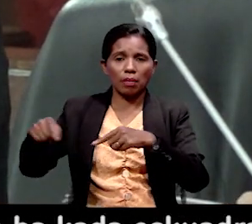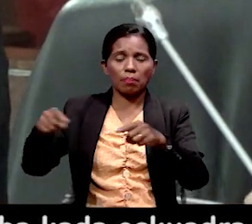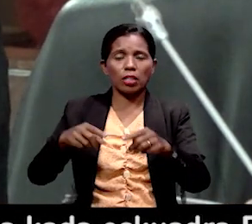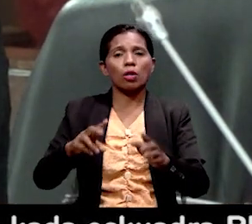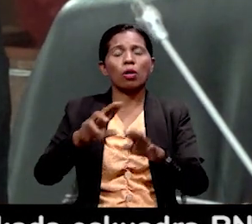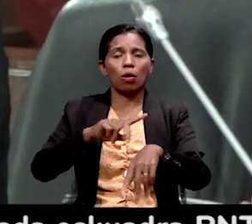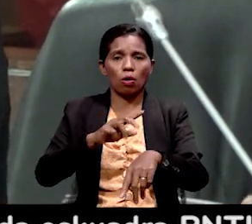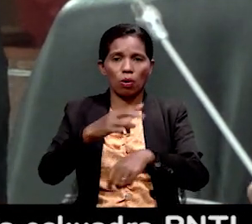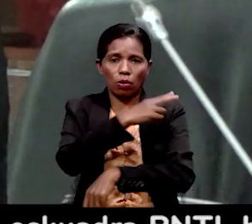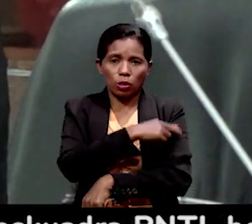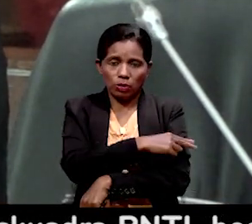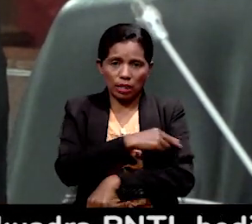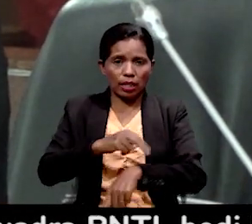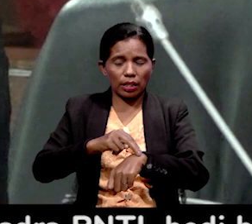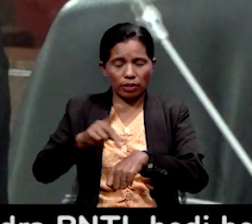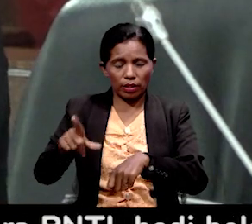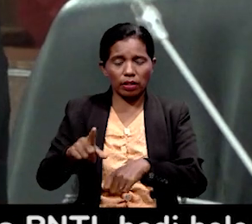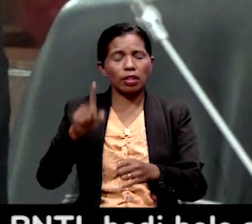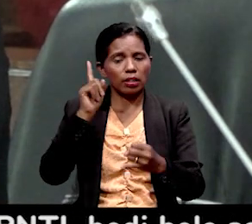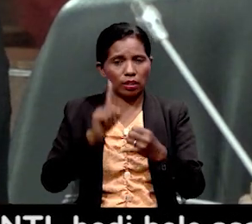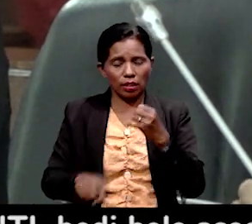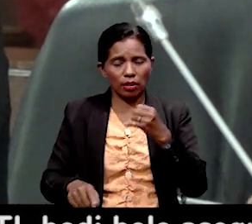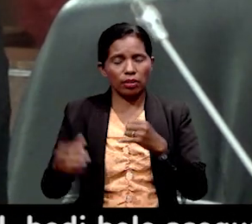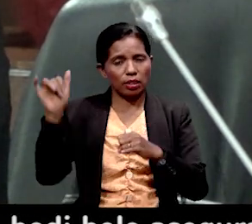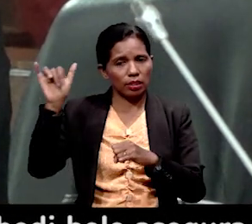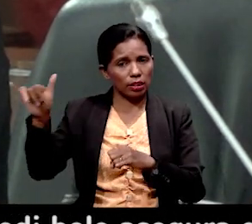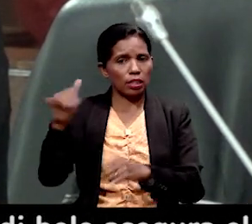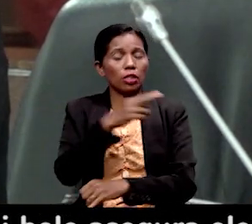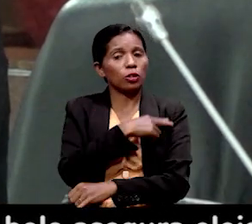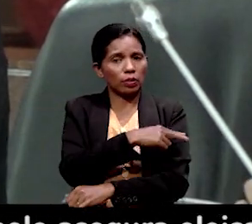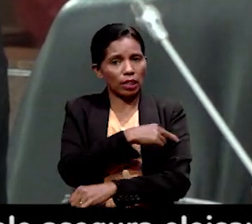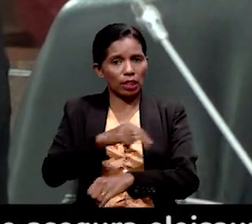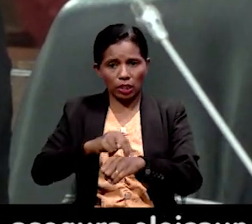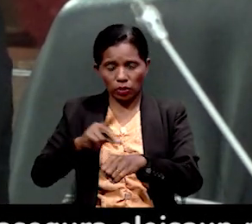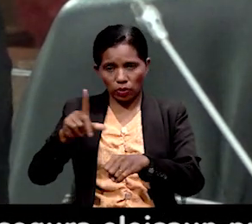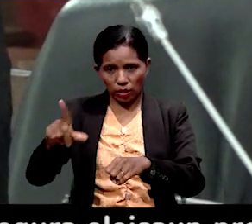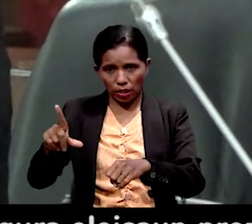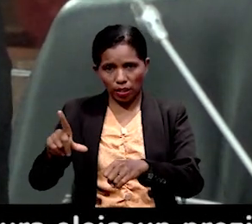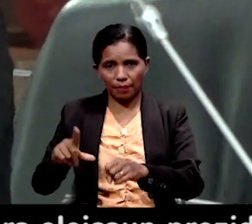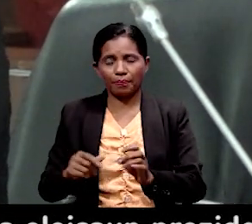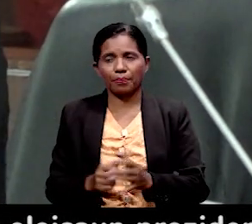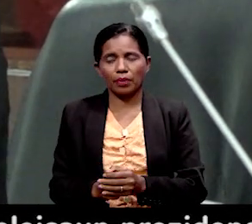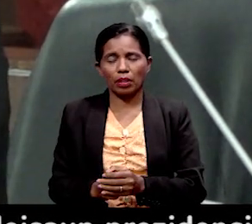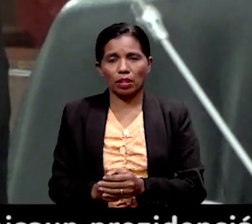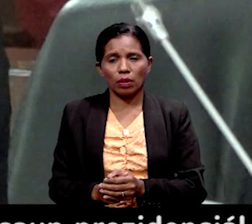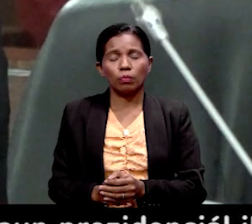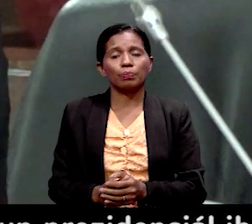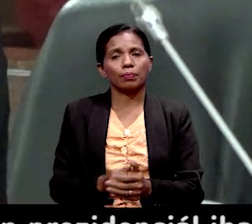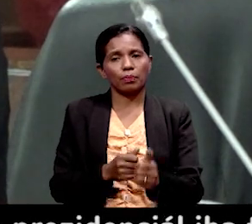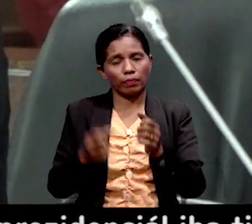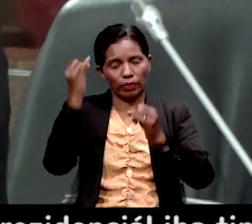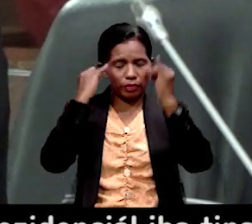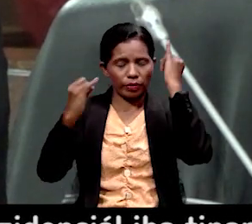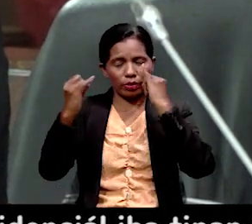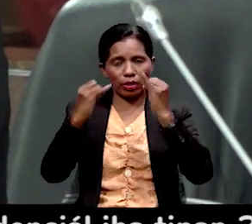ou Laboratório Nacional e Cusmai Tauruni e Hospital Nacional Guido Valadares. Ho tu informação nem bem